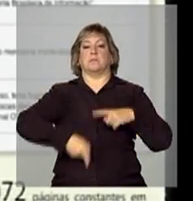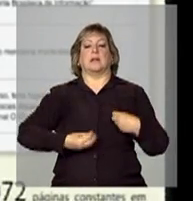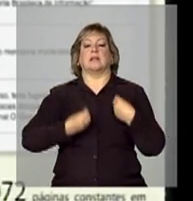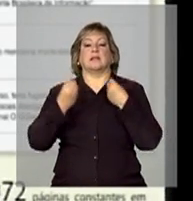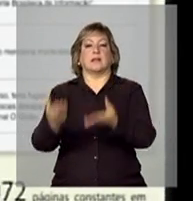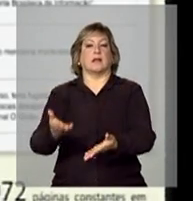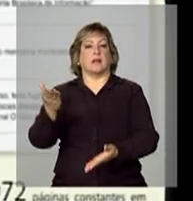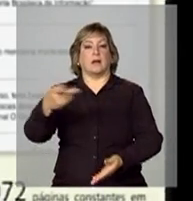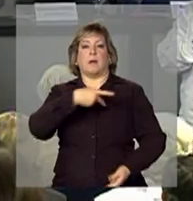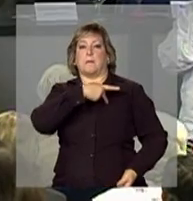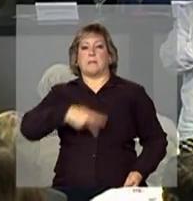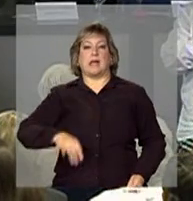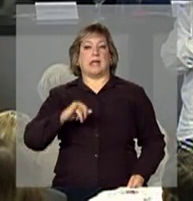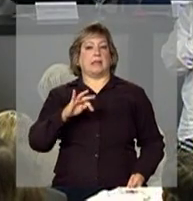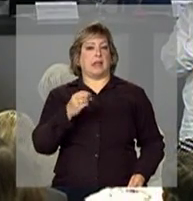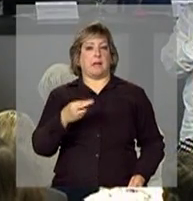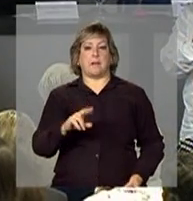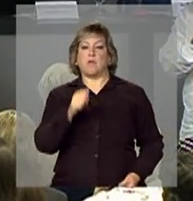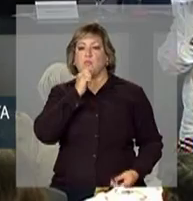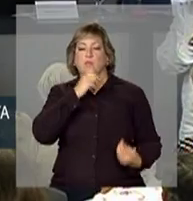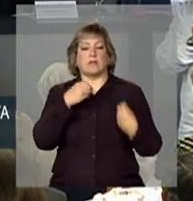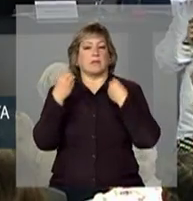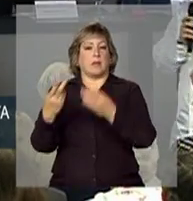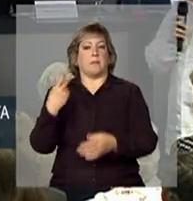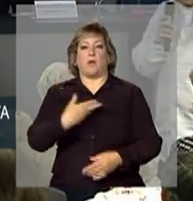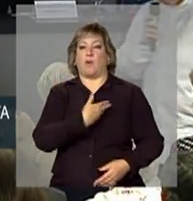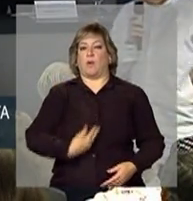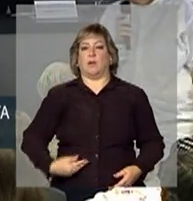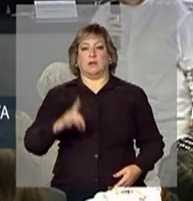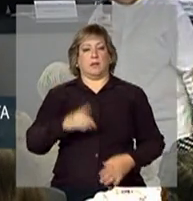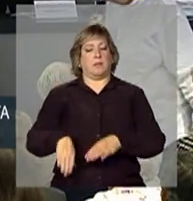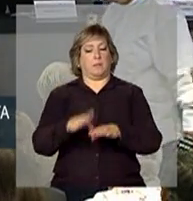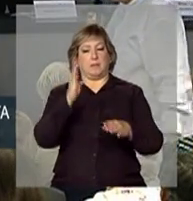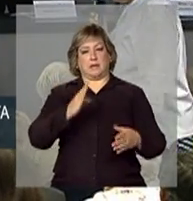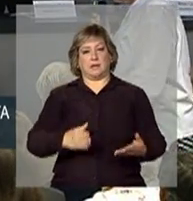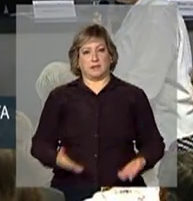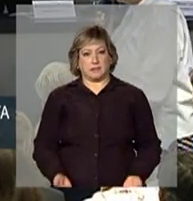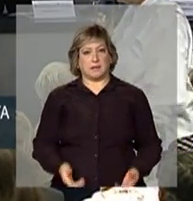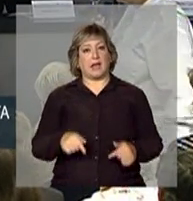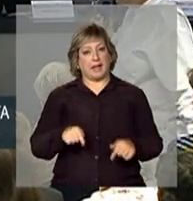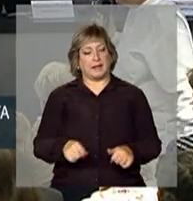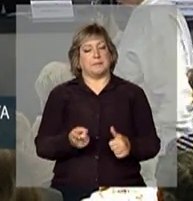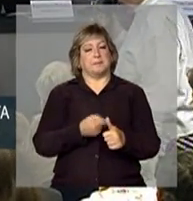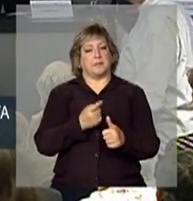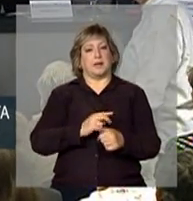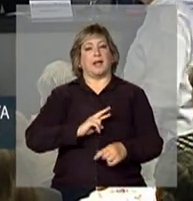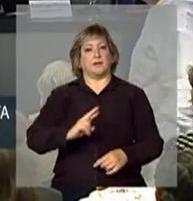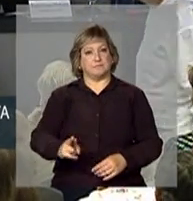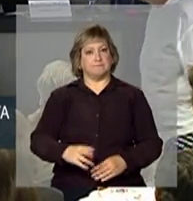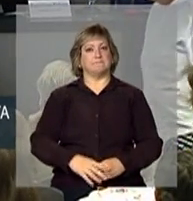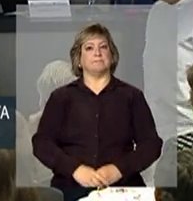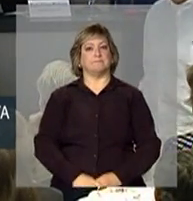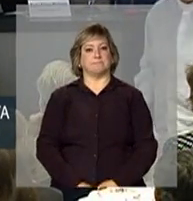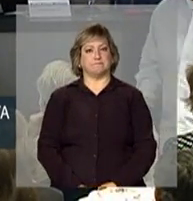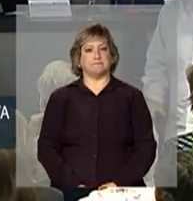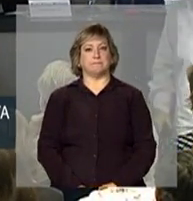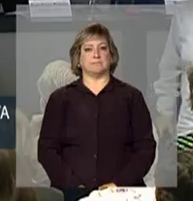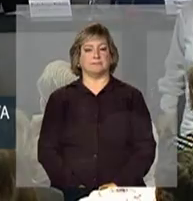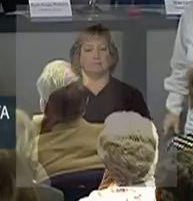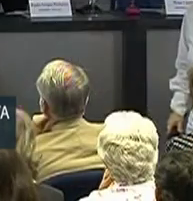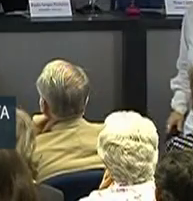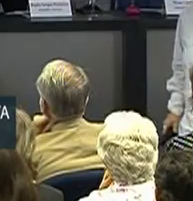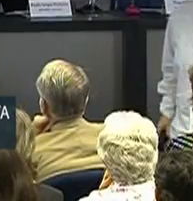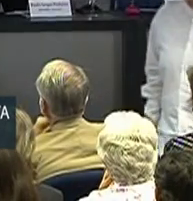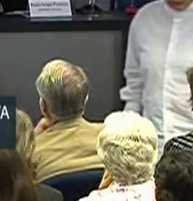entregou ao presidente Itamar Franco nem ao Estado Democrático Brasileiro. Esse é o primeiro resultado.